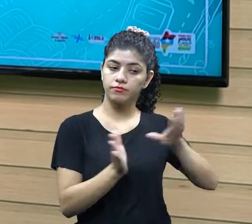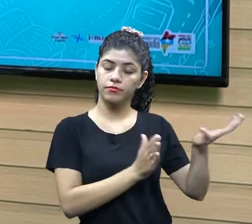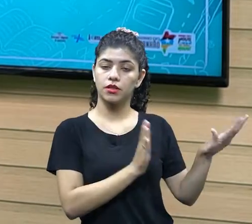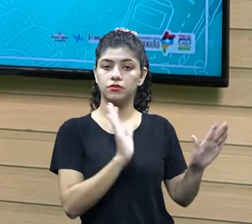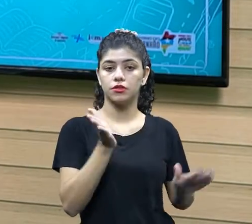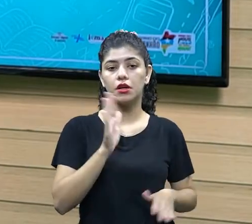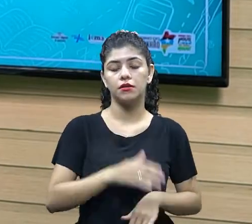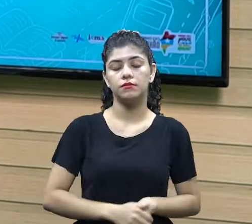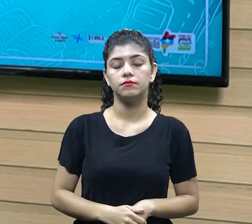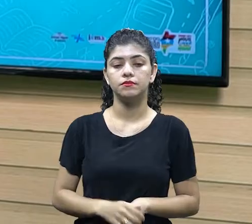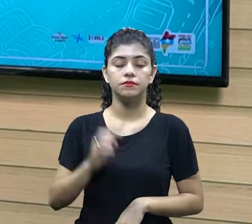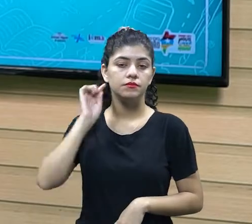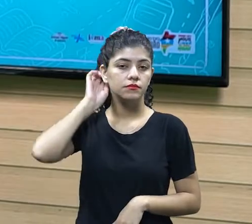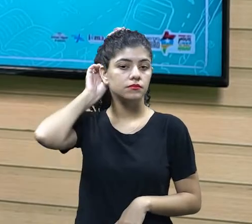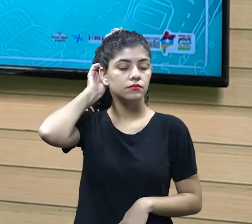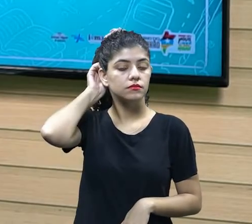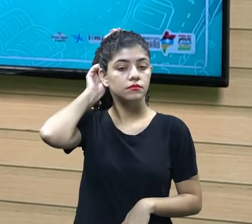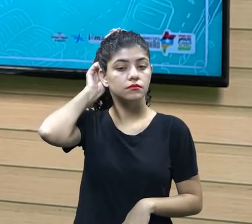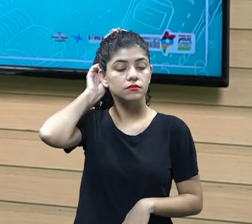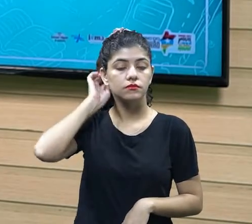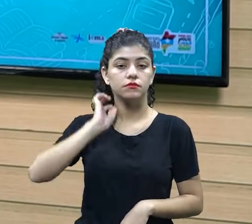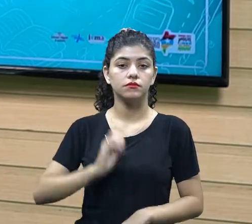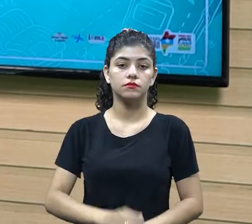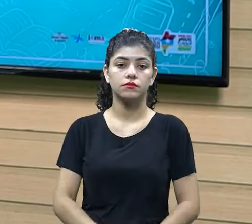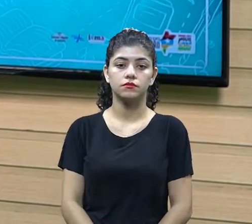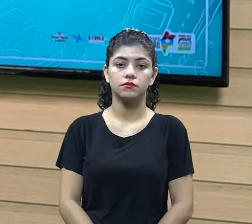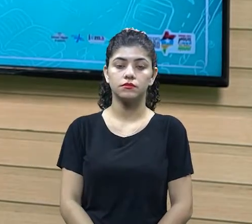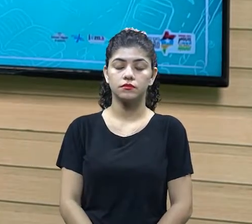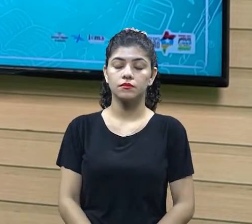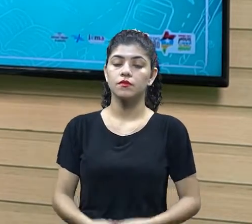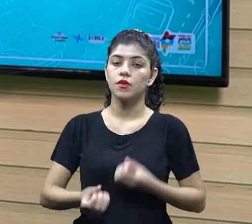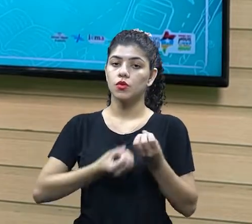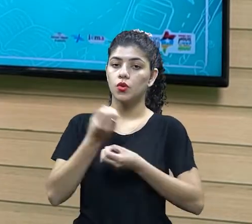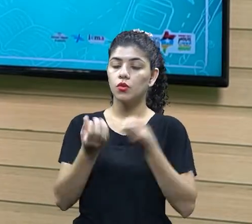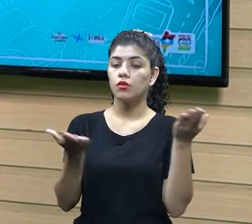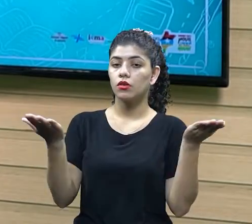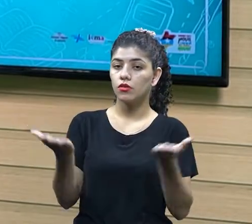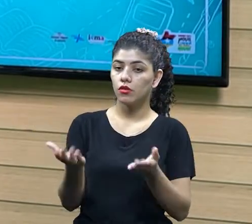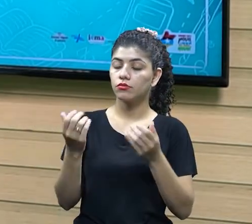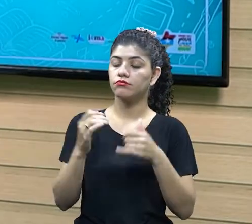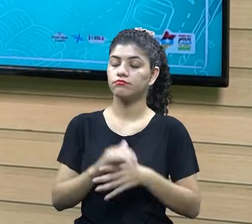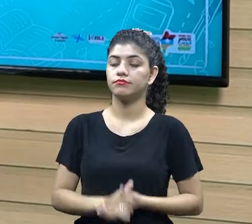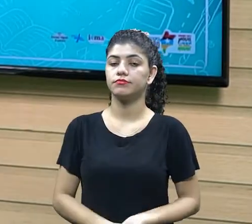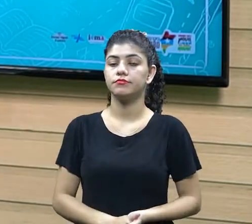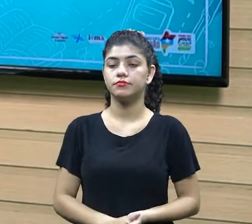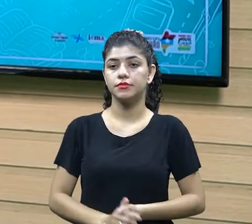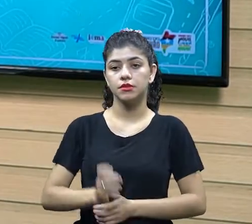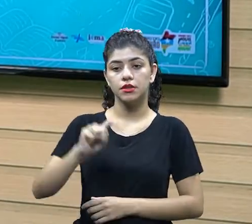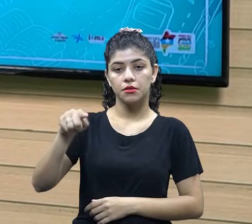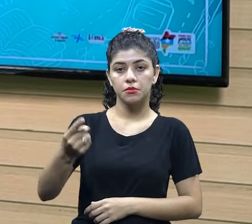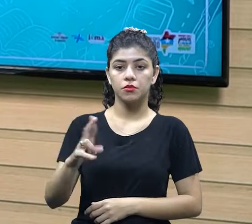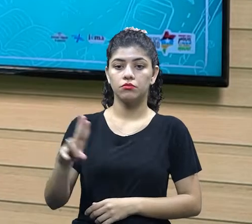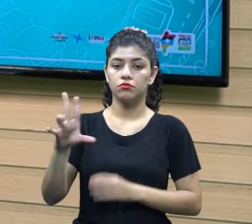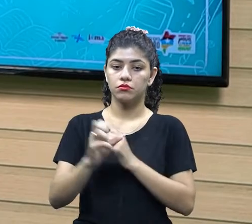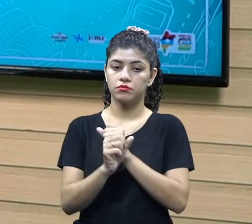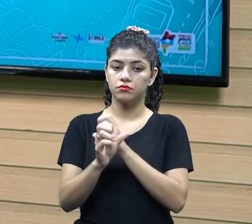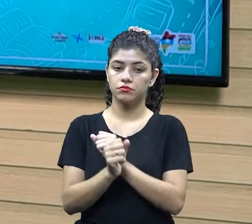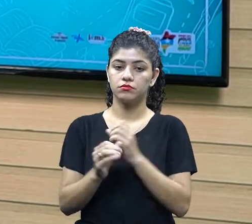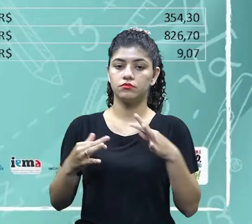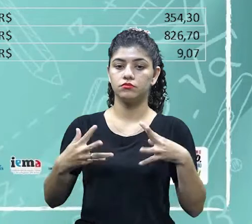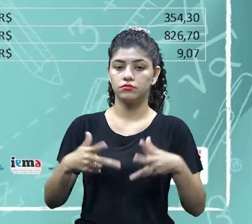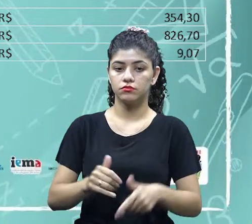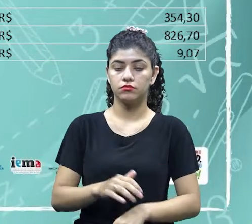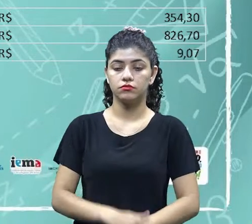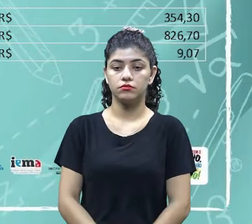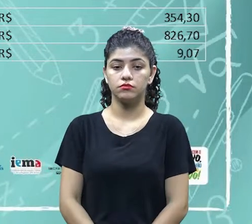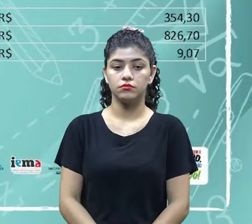essa reserva de emergência. E o restante? Então, vamos verificar como ficará após realizado todos os